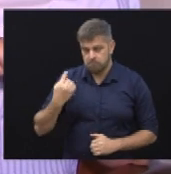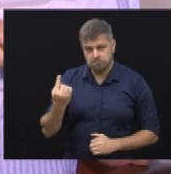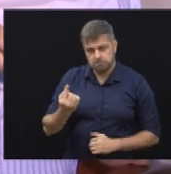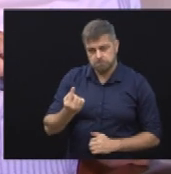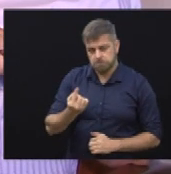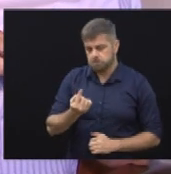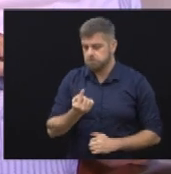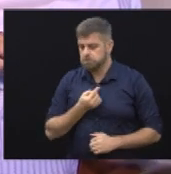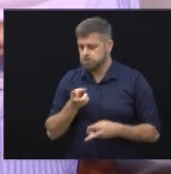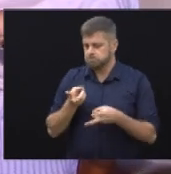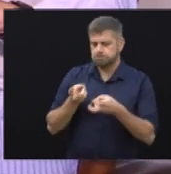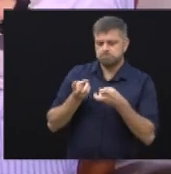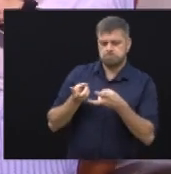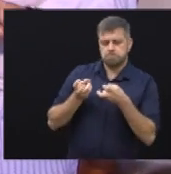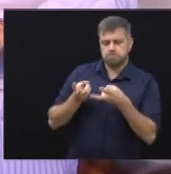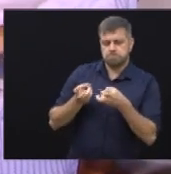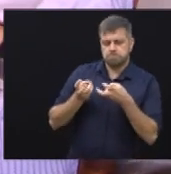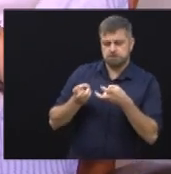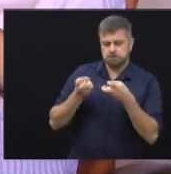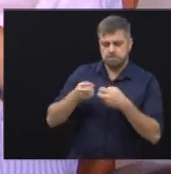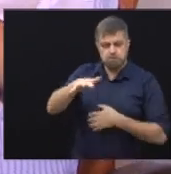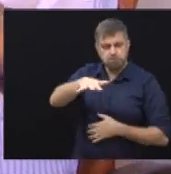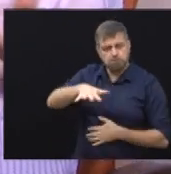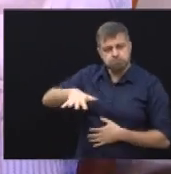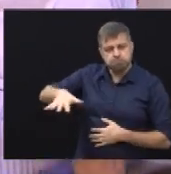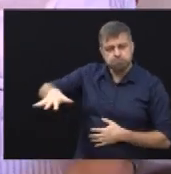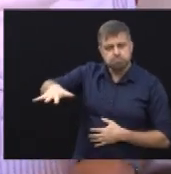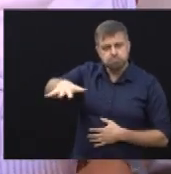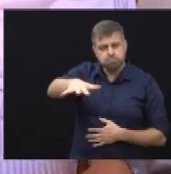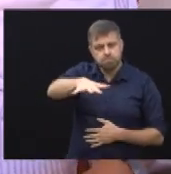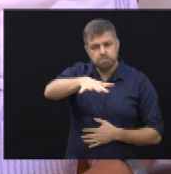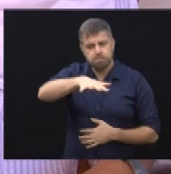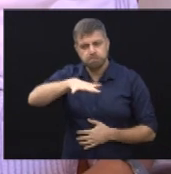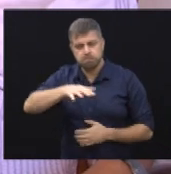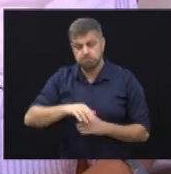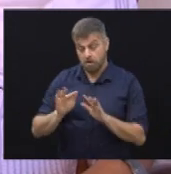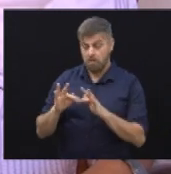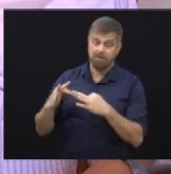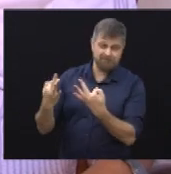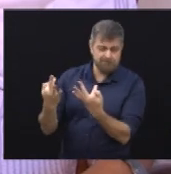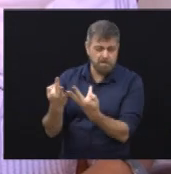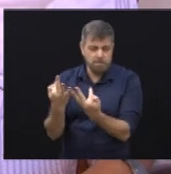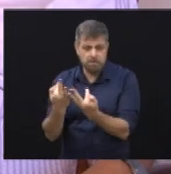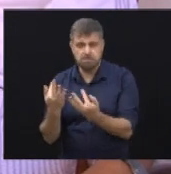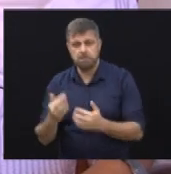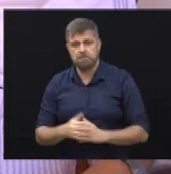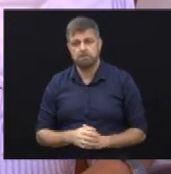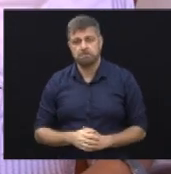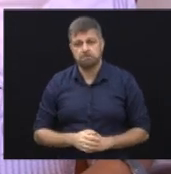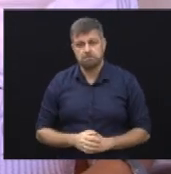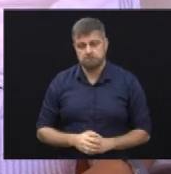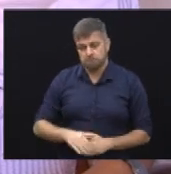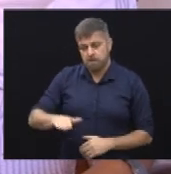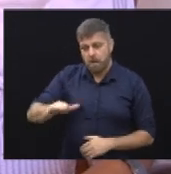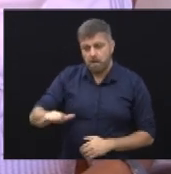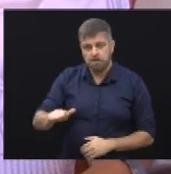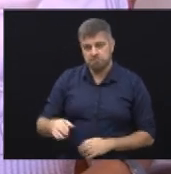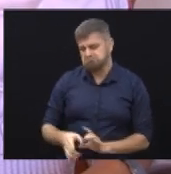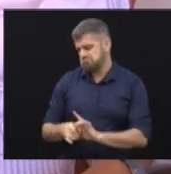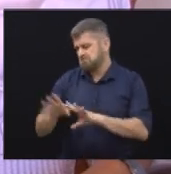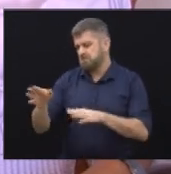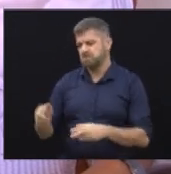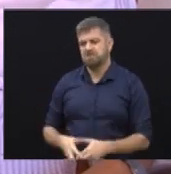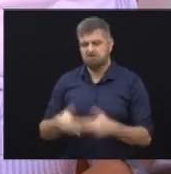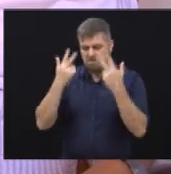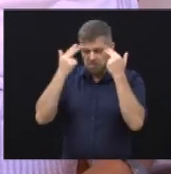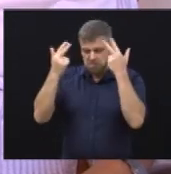Quando a gente vê, né, que num ambiente, né, numa família, a criança faz